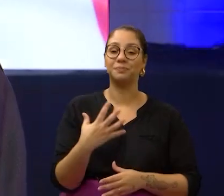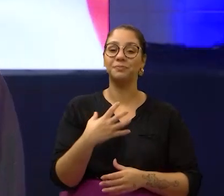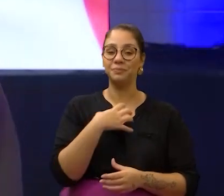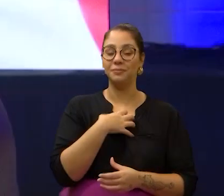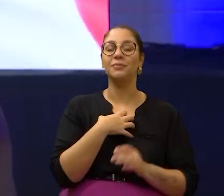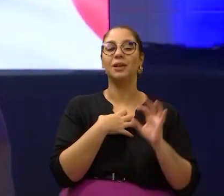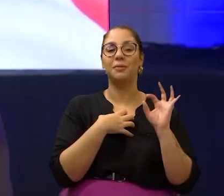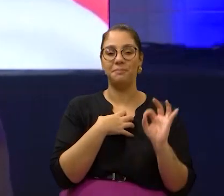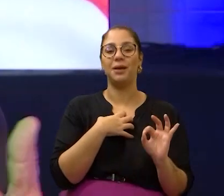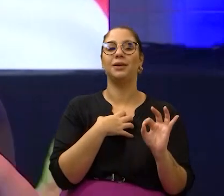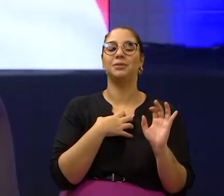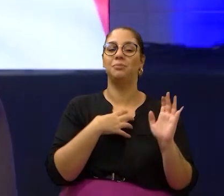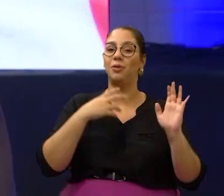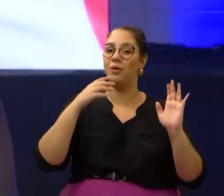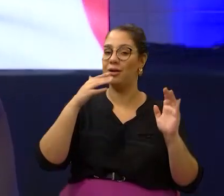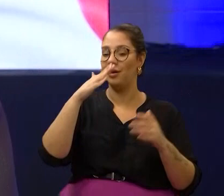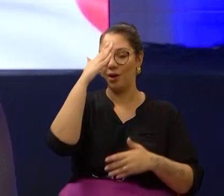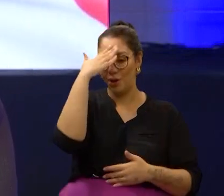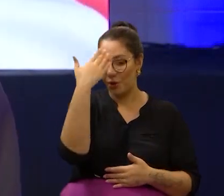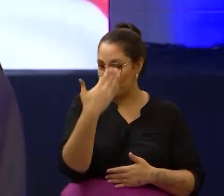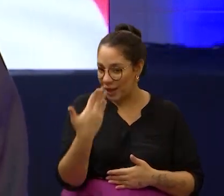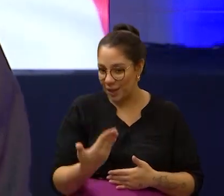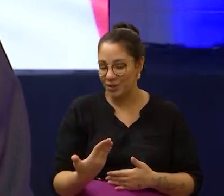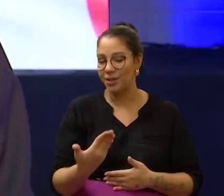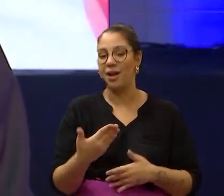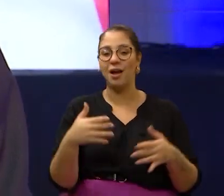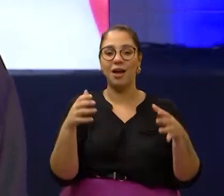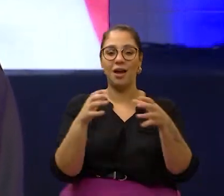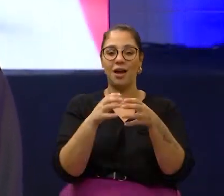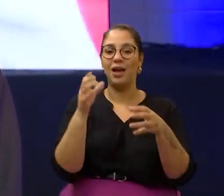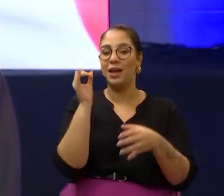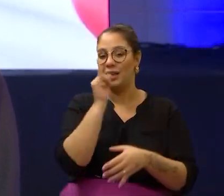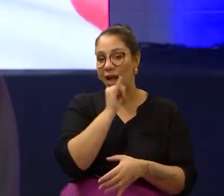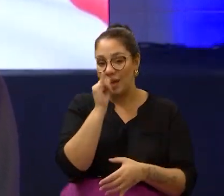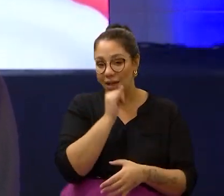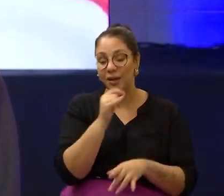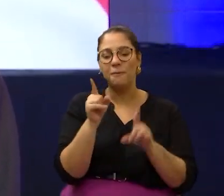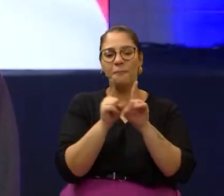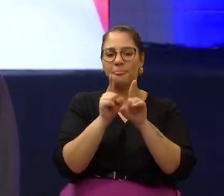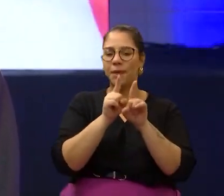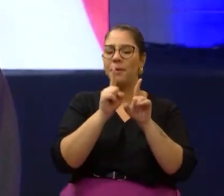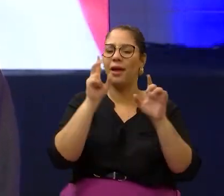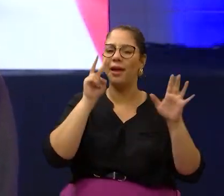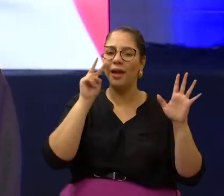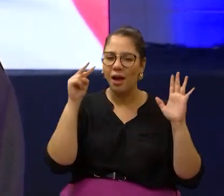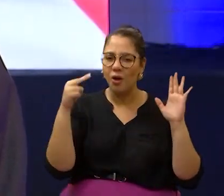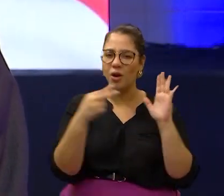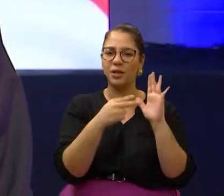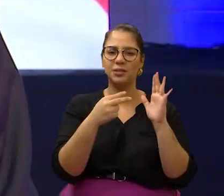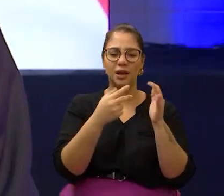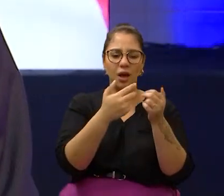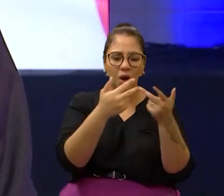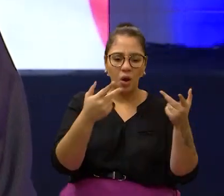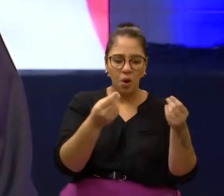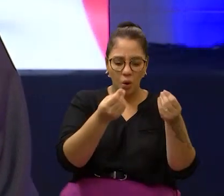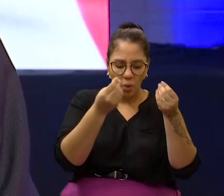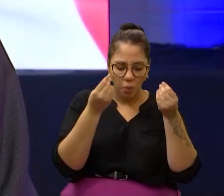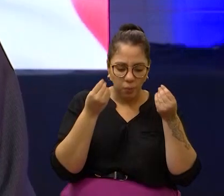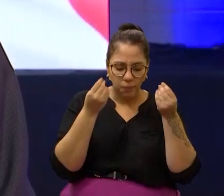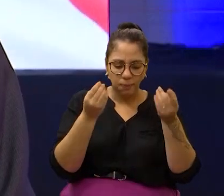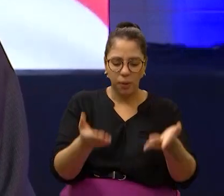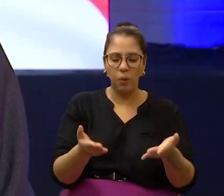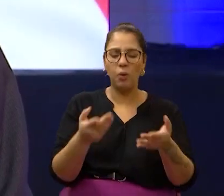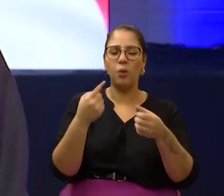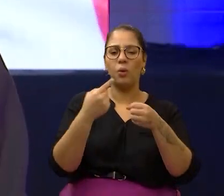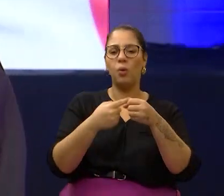forma de homenagear a colônia italiana e também reconhecer a contribuição,